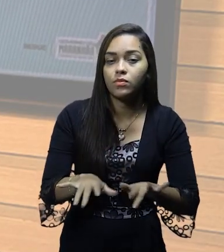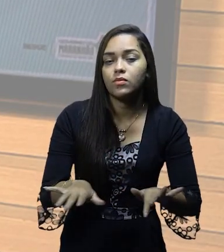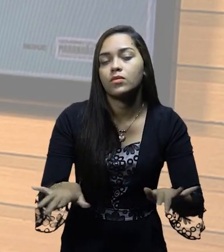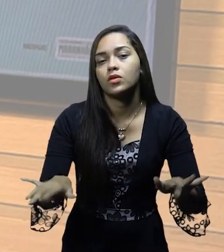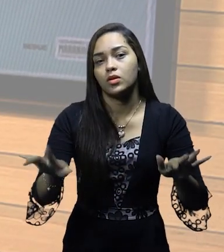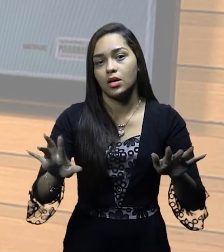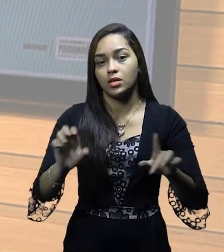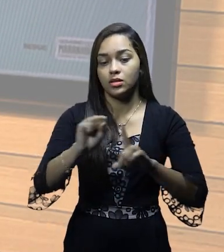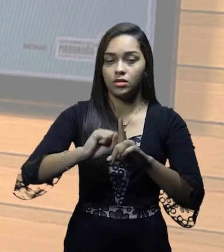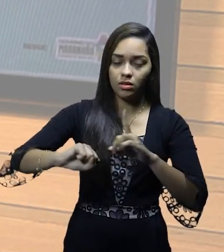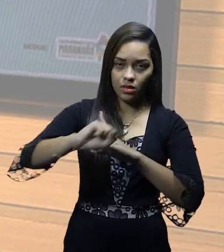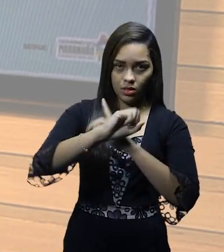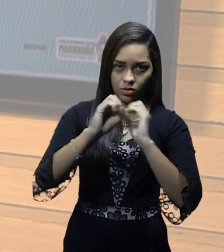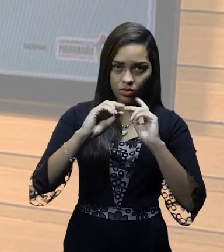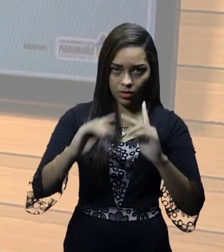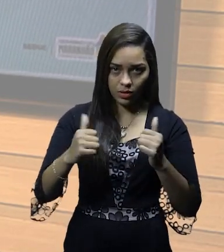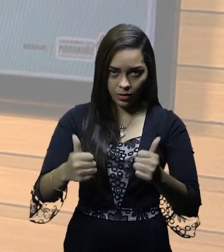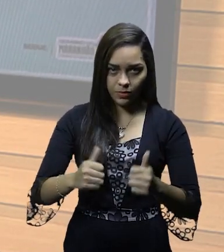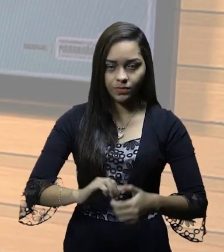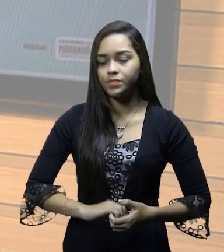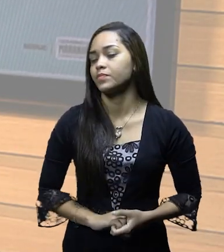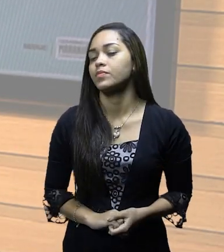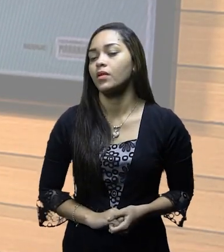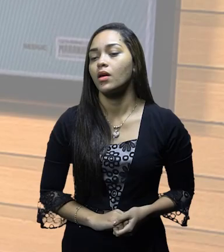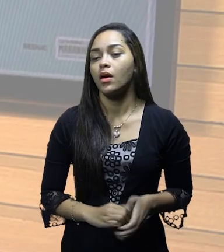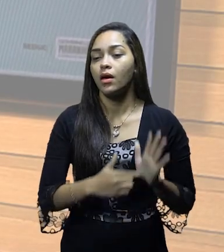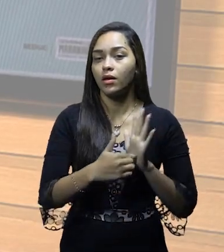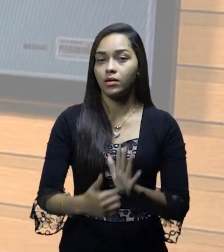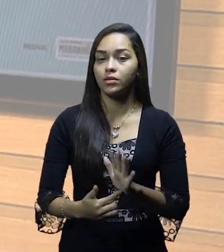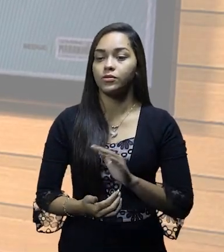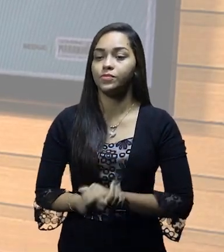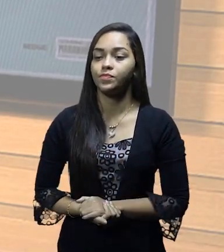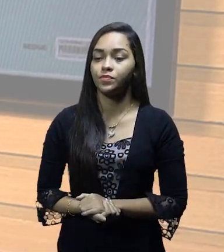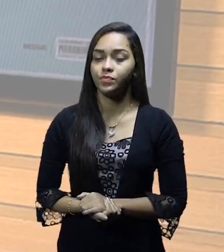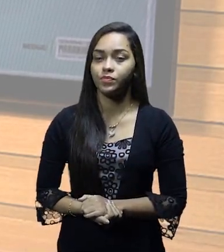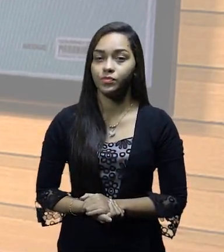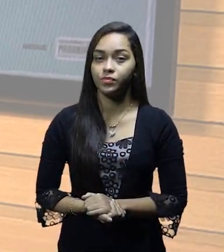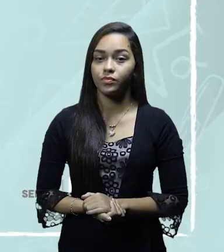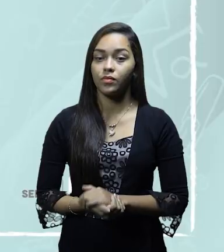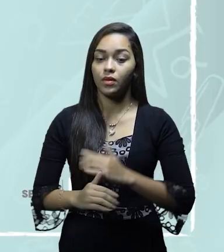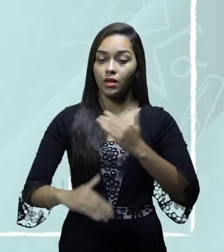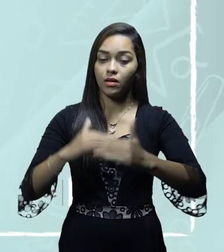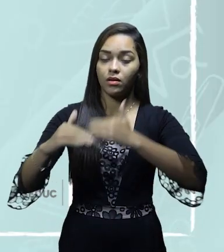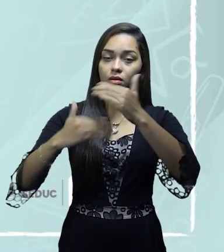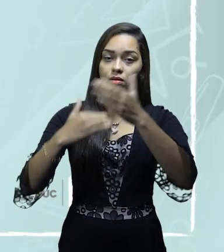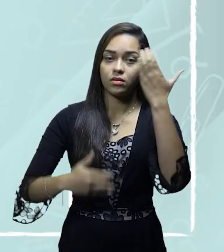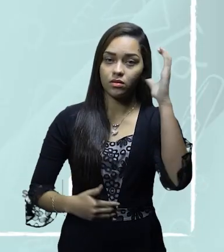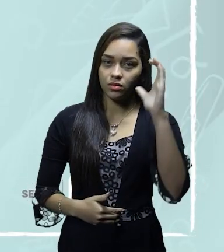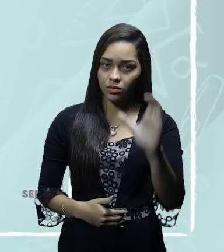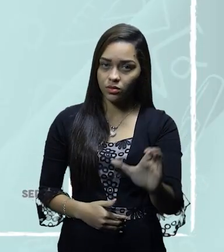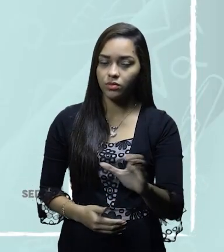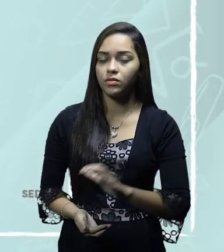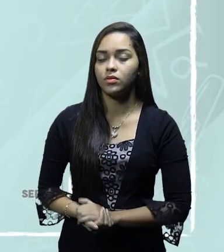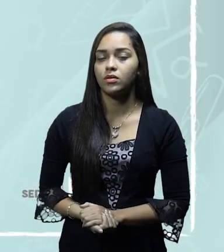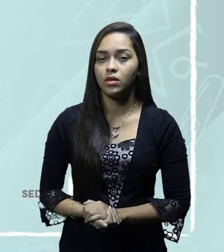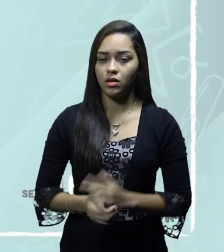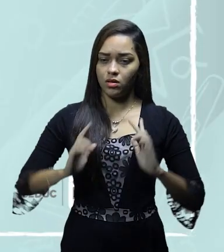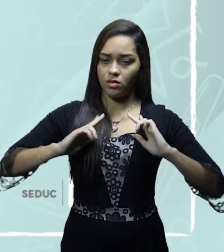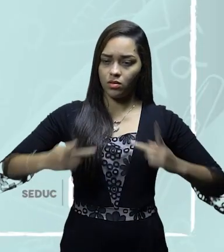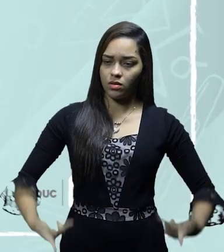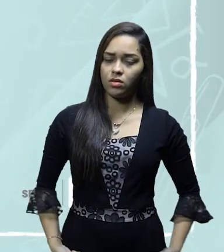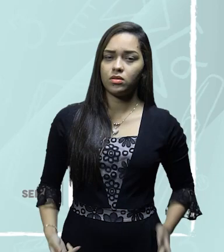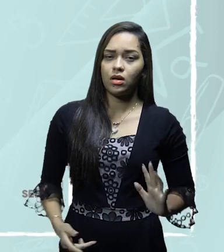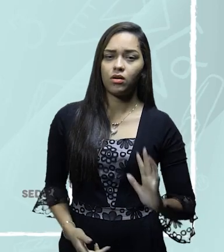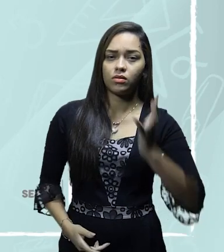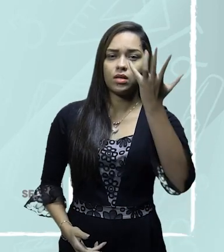ser disseminado na sociedade, certo? Aí aqui a gente tem avanços científicos.